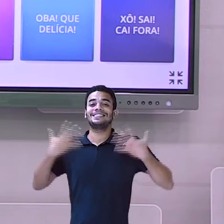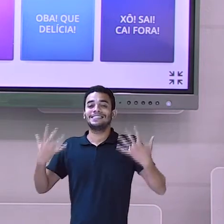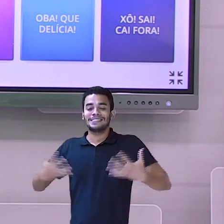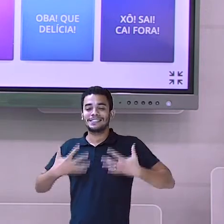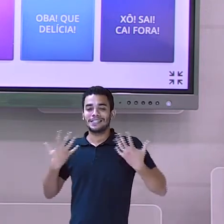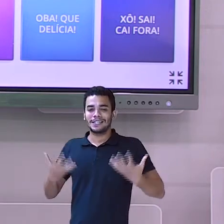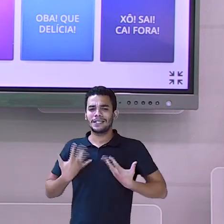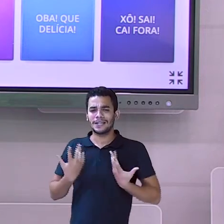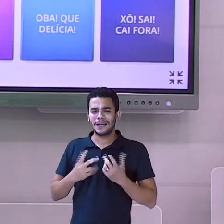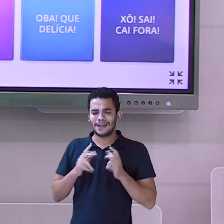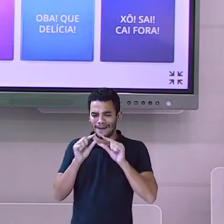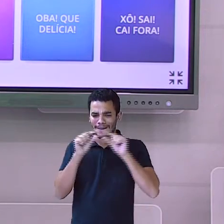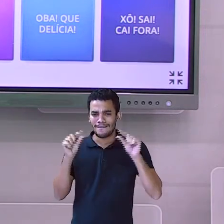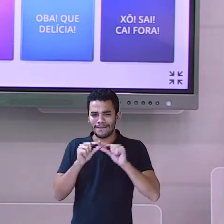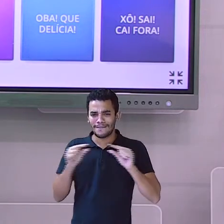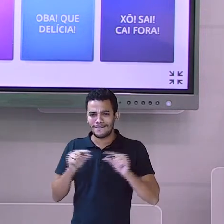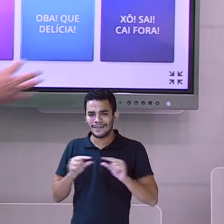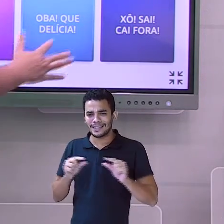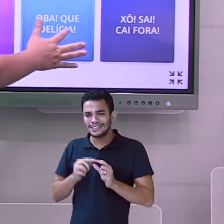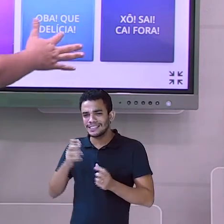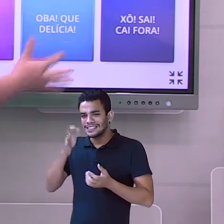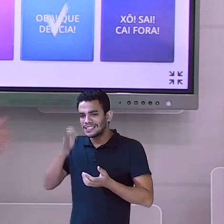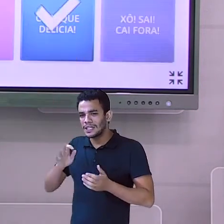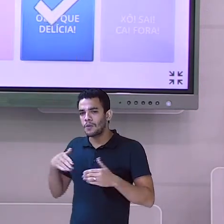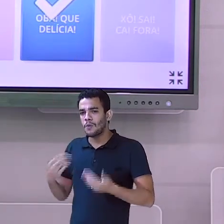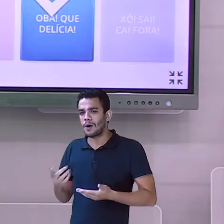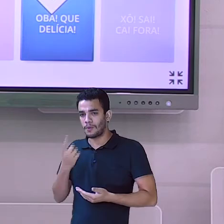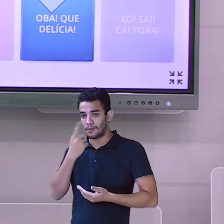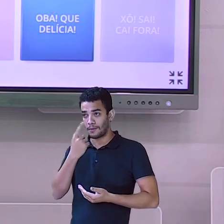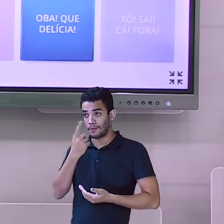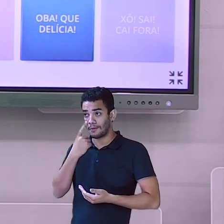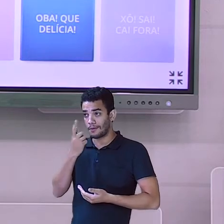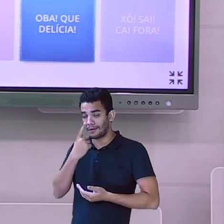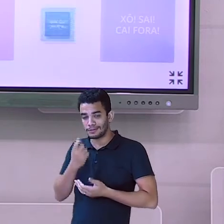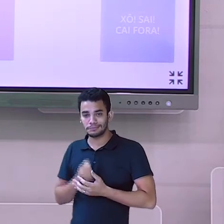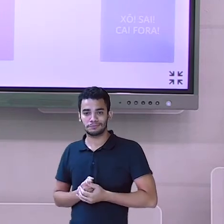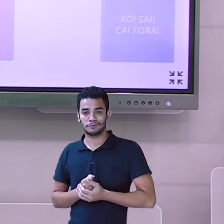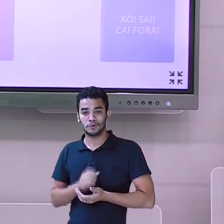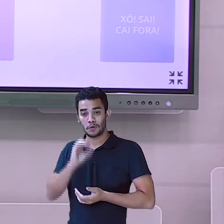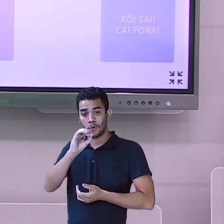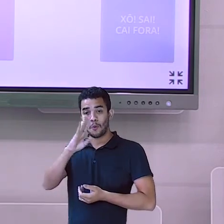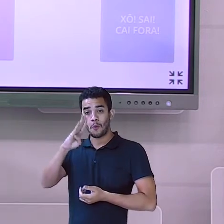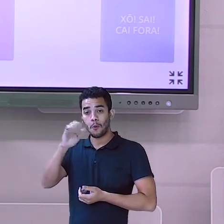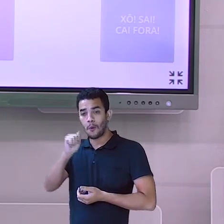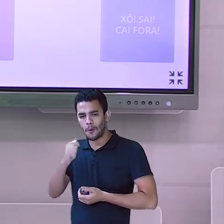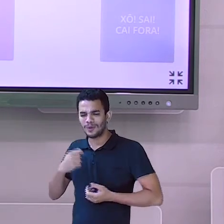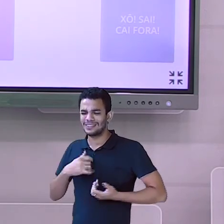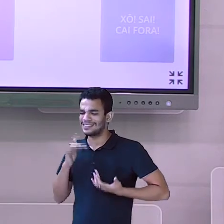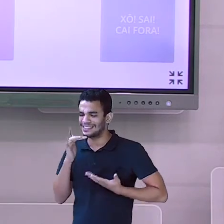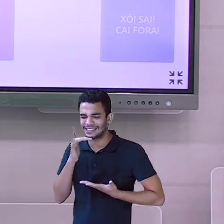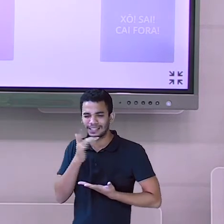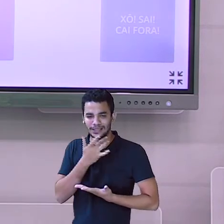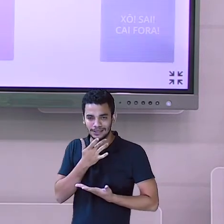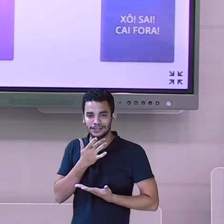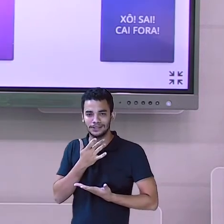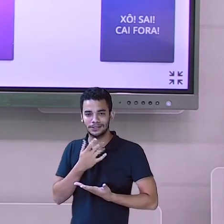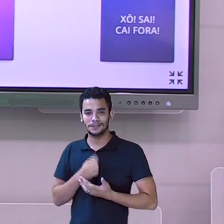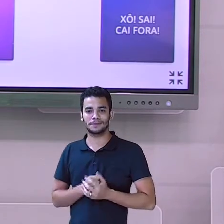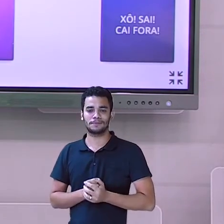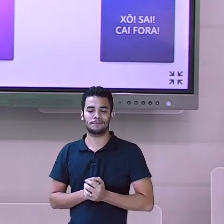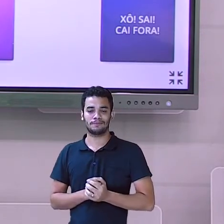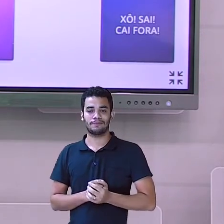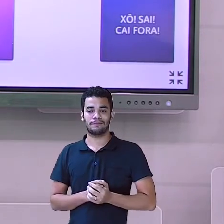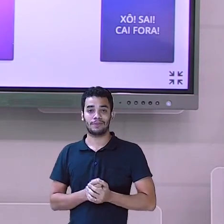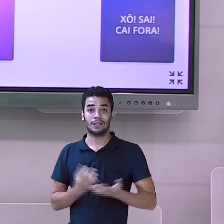aqui mais corresponde à interjeição de alegria? Oba, que delícia! Então, ela está ali feliz.